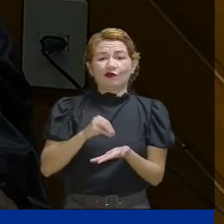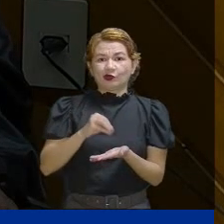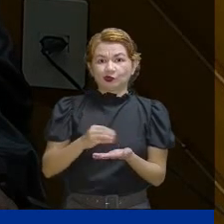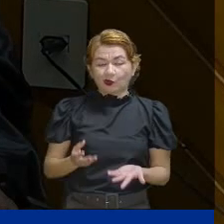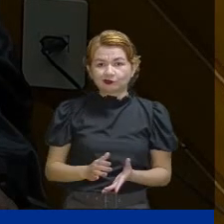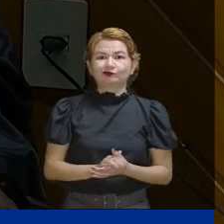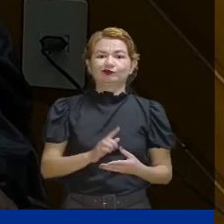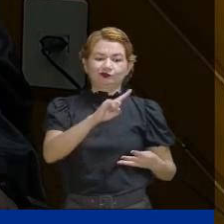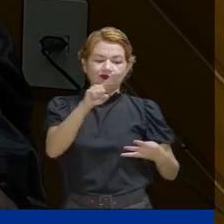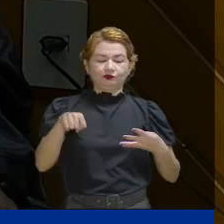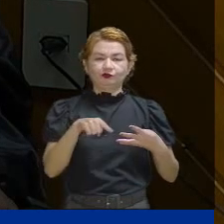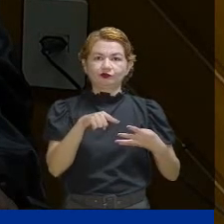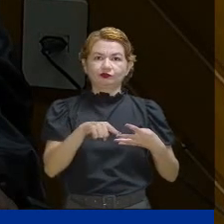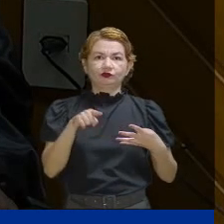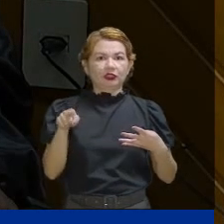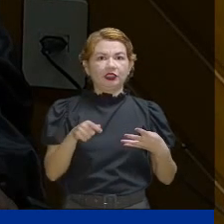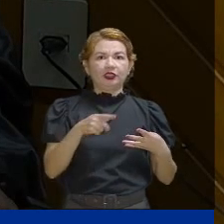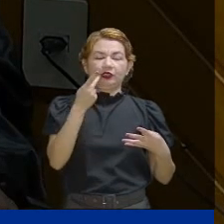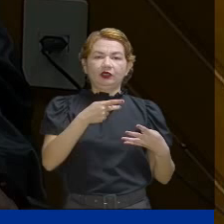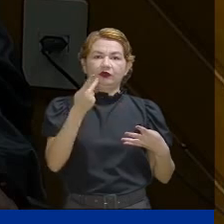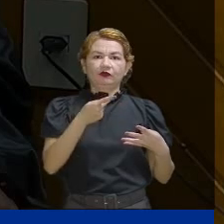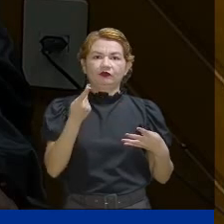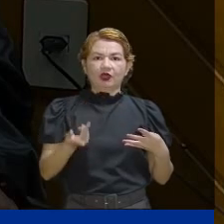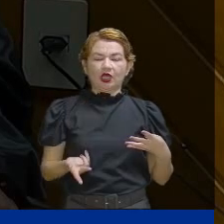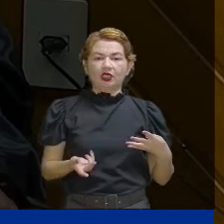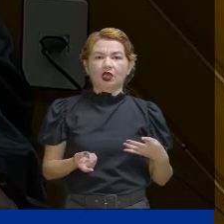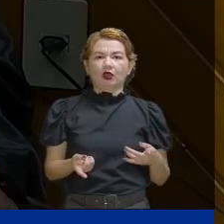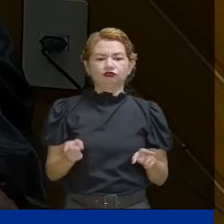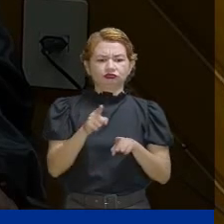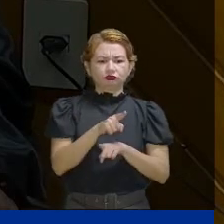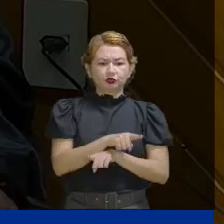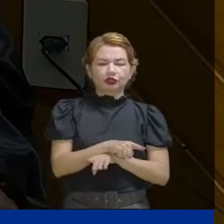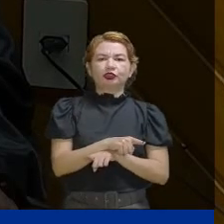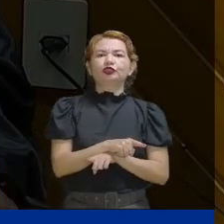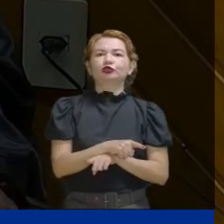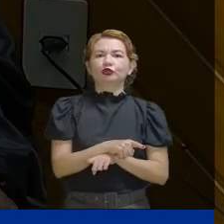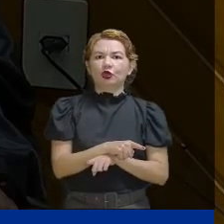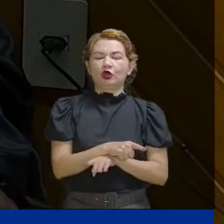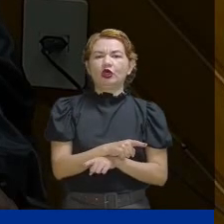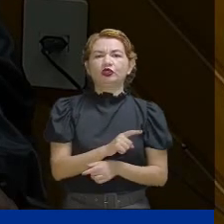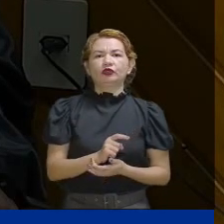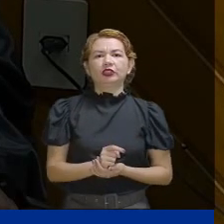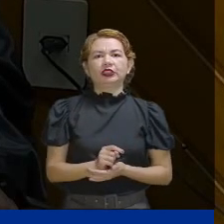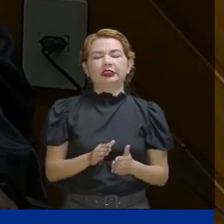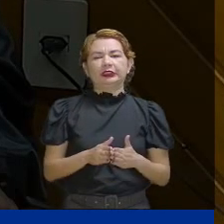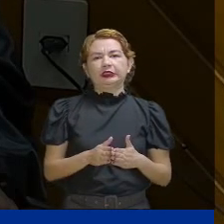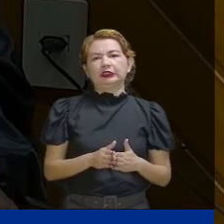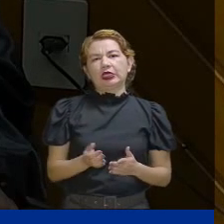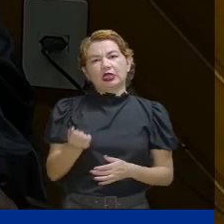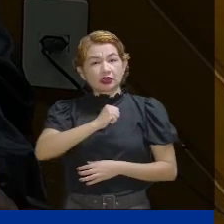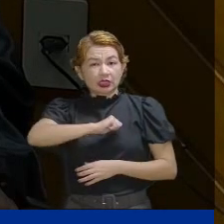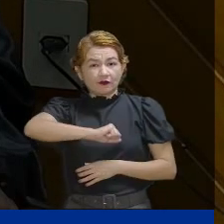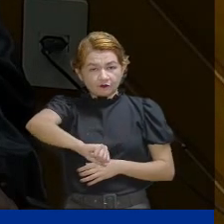alegado no embargos, ele alega que houve violação ao contraditório e ampla defesa, pois a defesa não